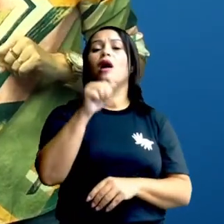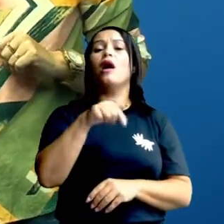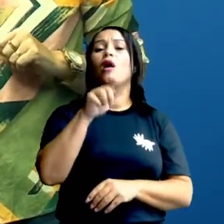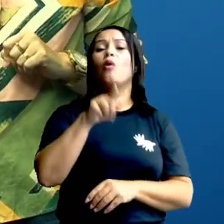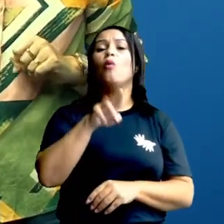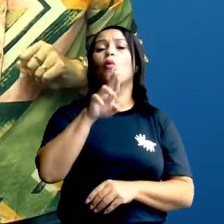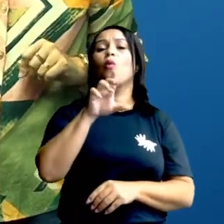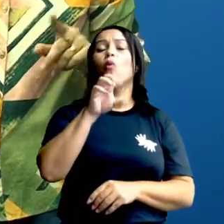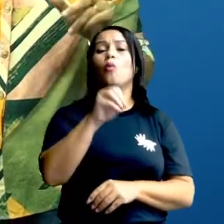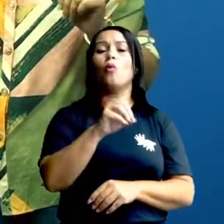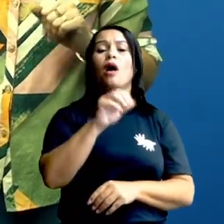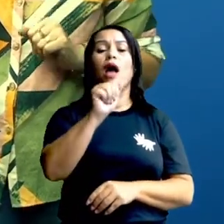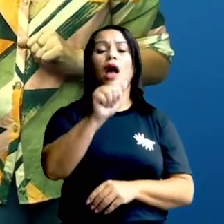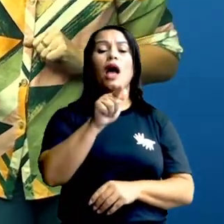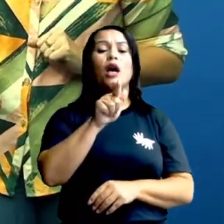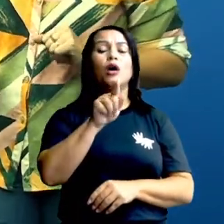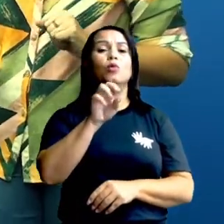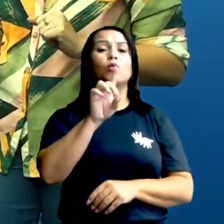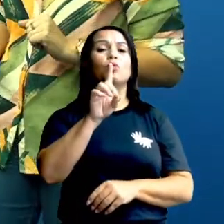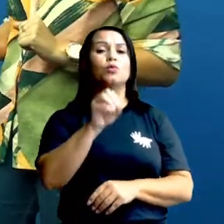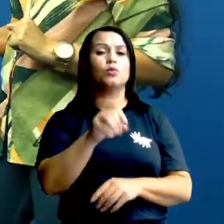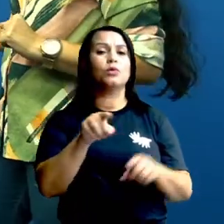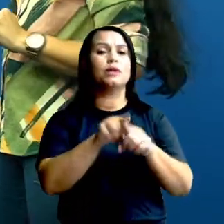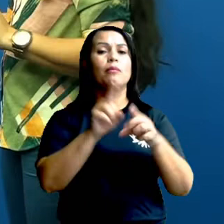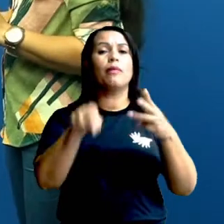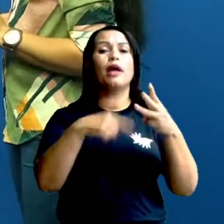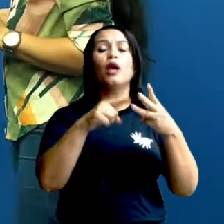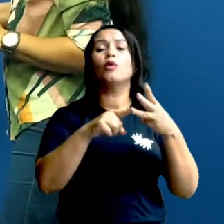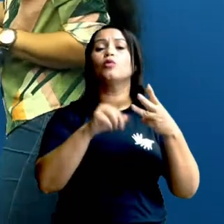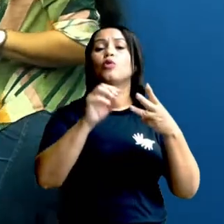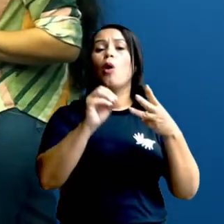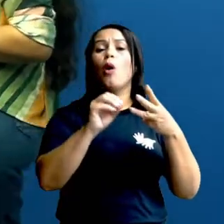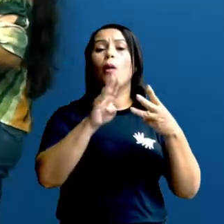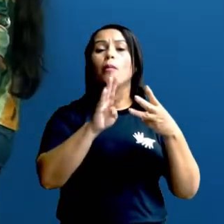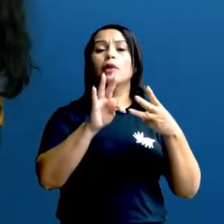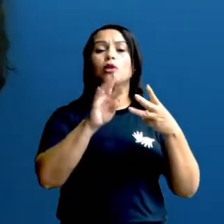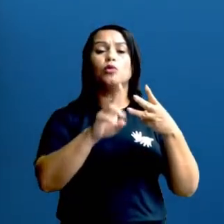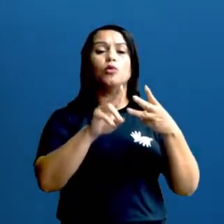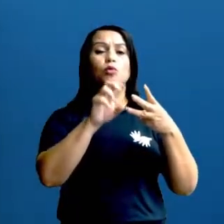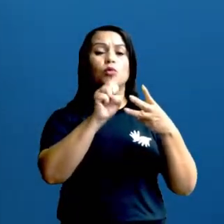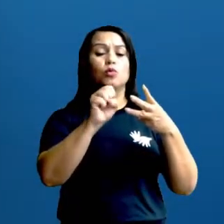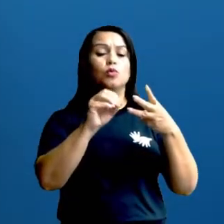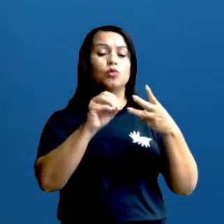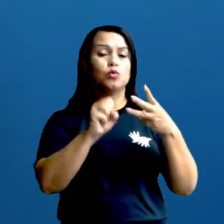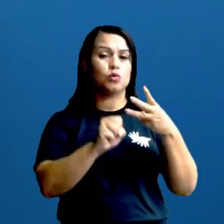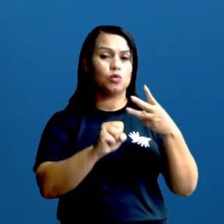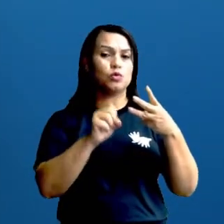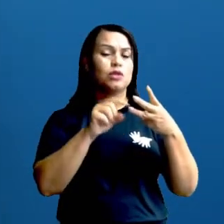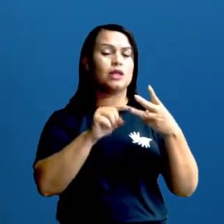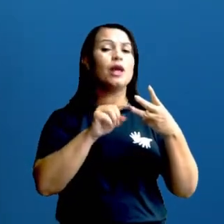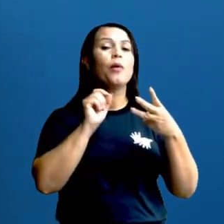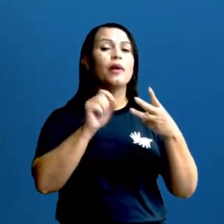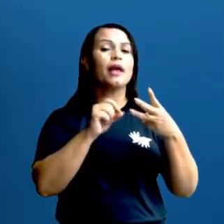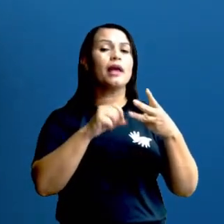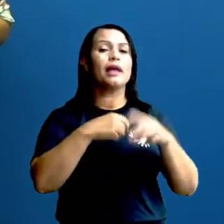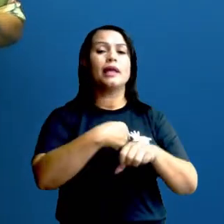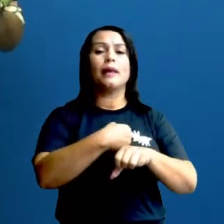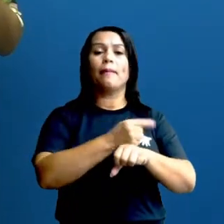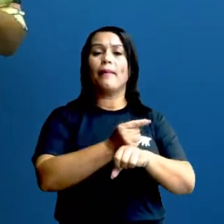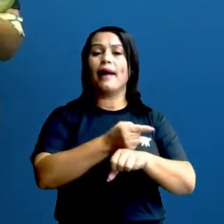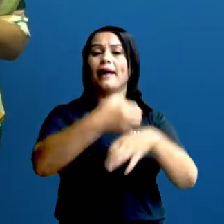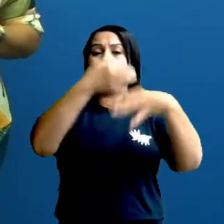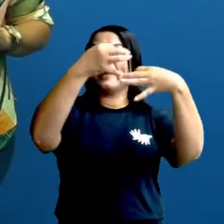ângulo agudo e o ângulos obtusos ó obtuso aquele que marca